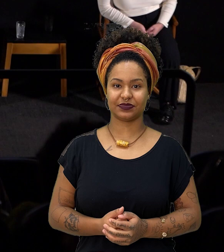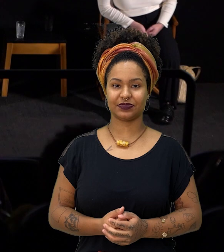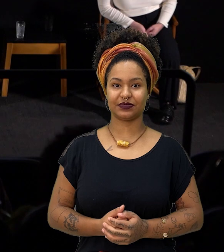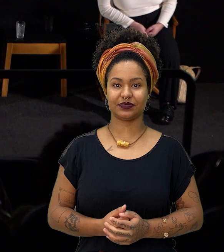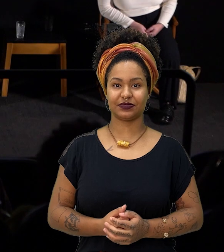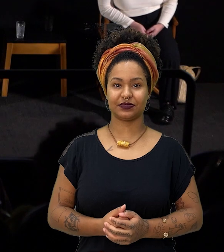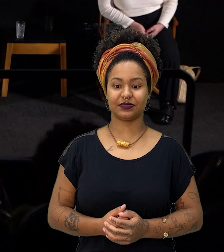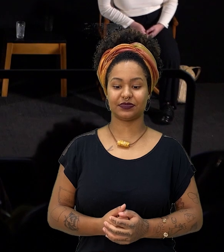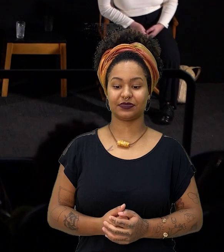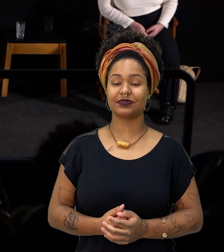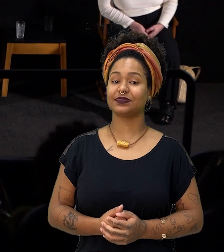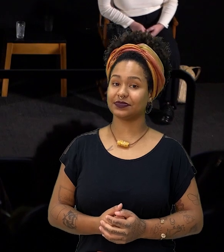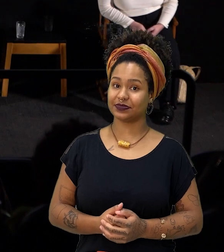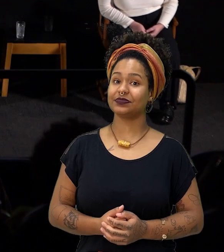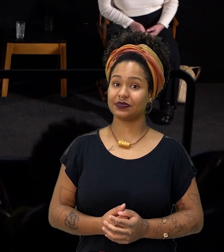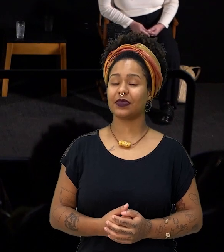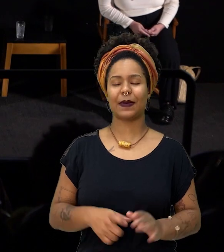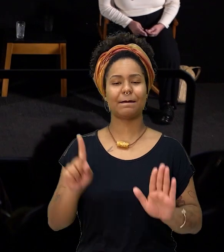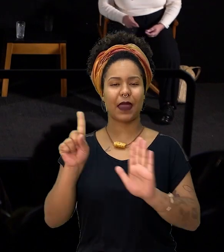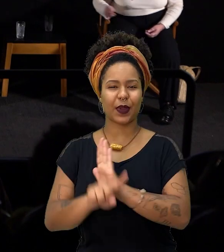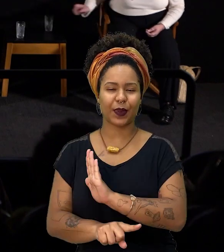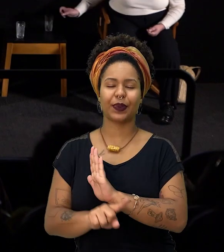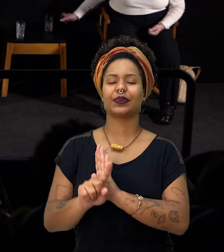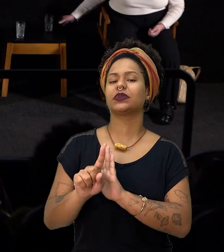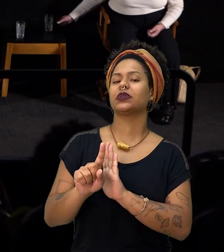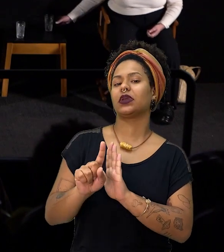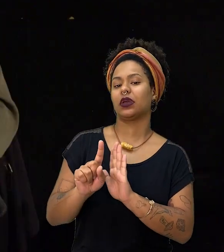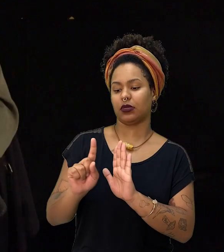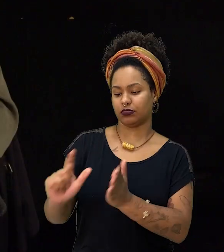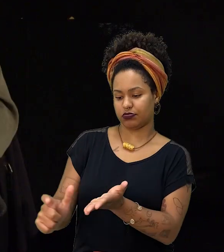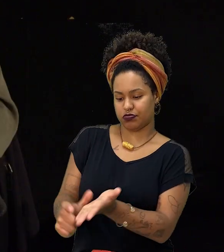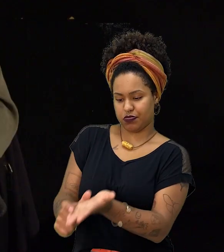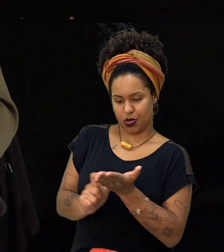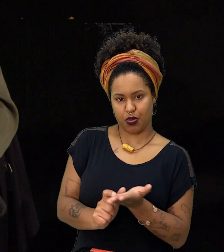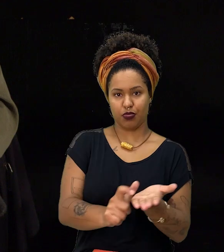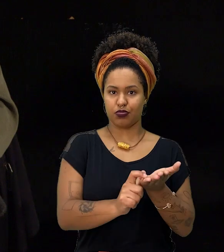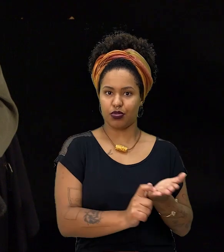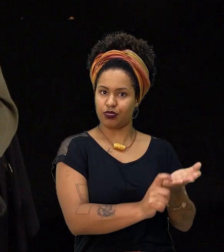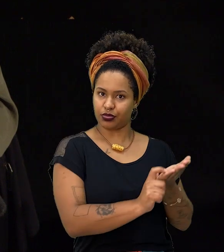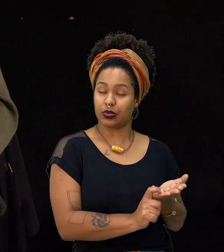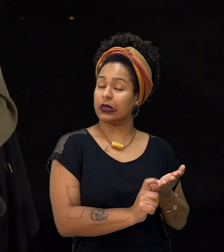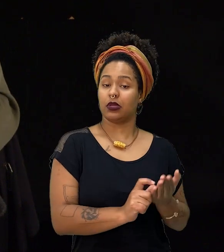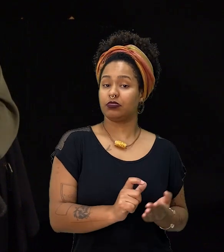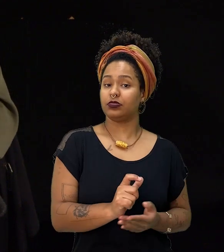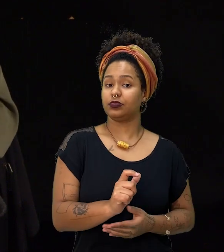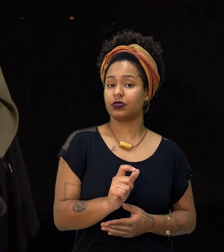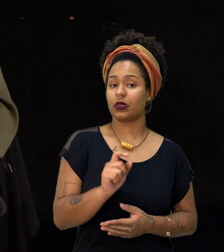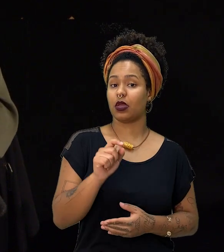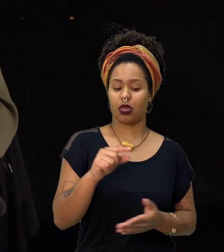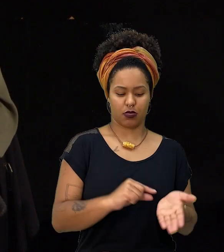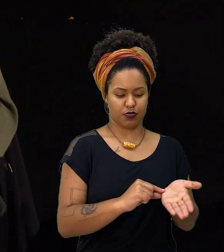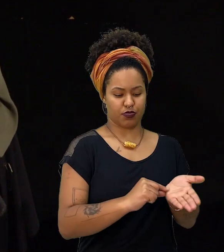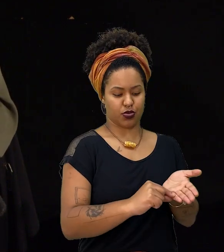Bem, as perguntas que vieram, né, elas não